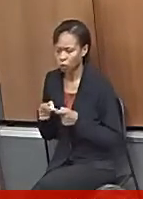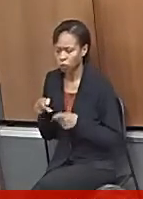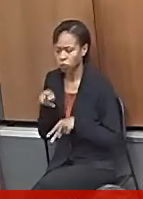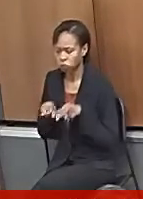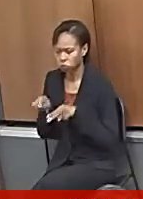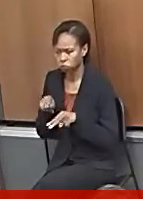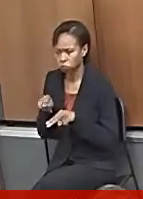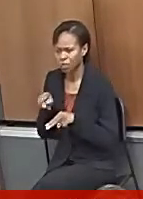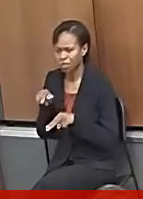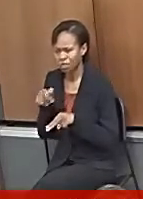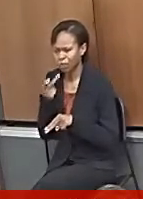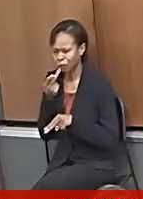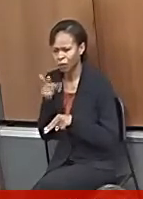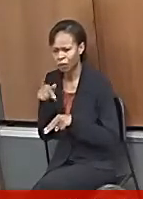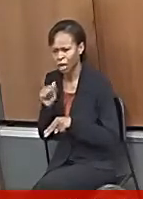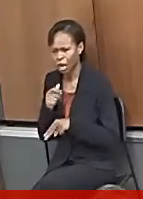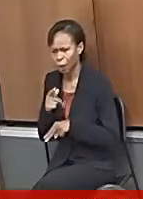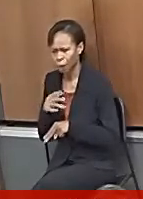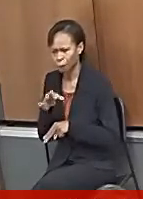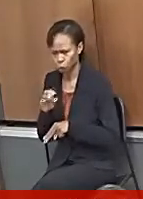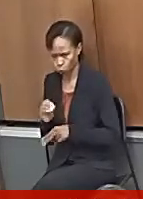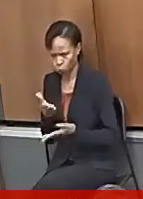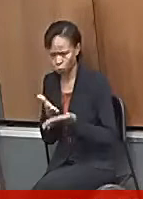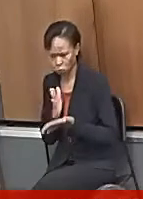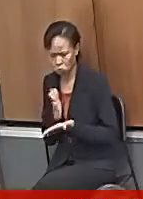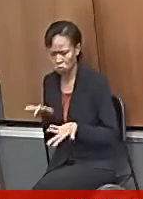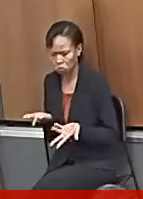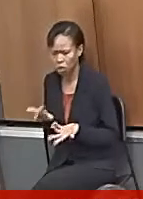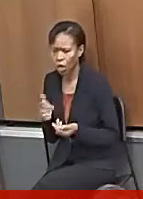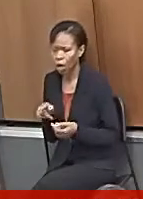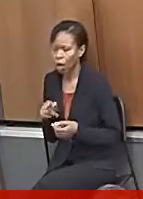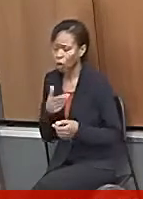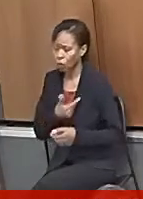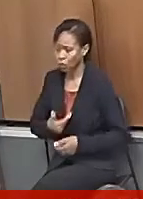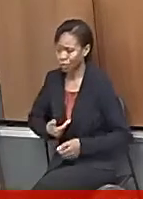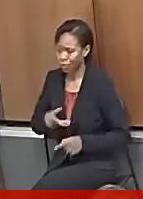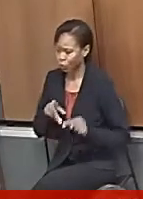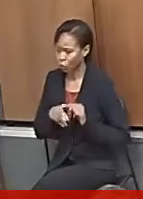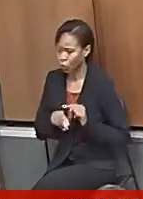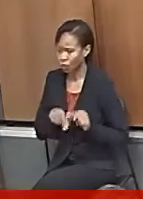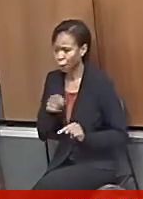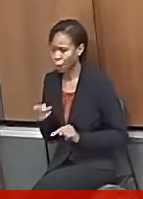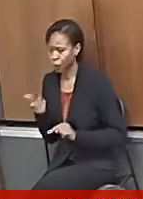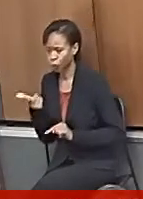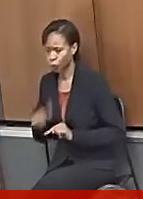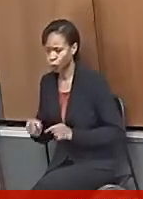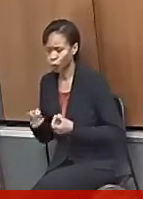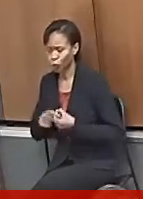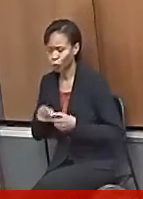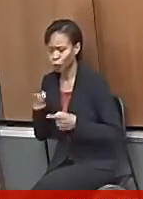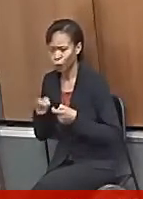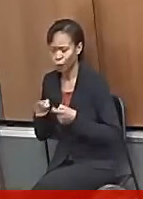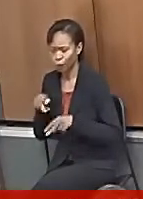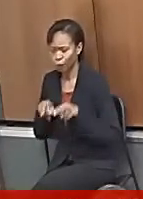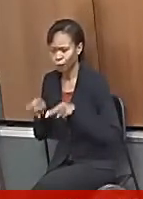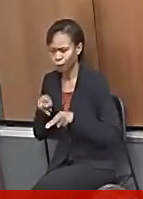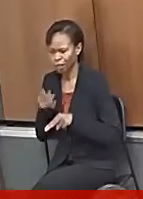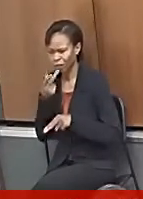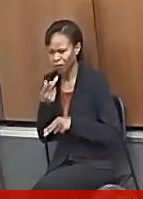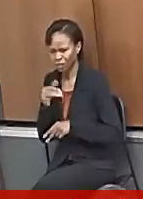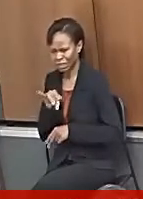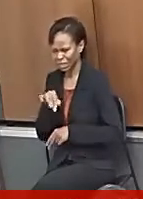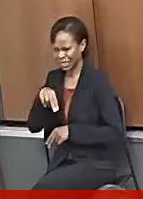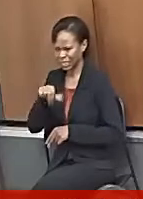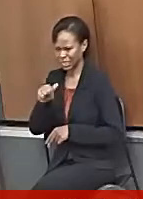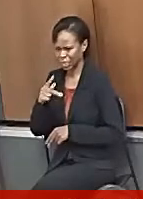trabalhar o estado desligou no final deste ano fez outra perícia constatou inapto que está acontecendo uma junta médica avalia